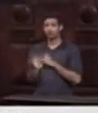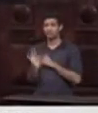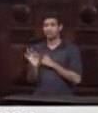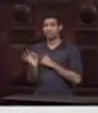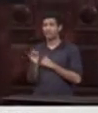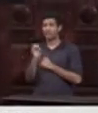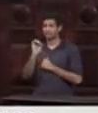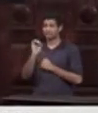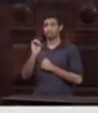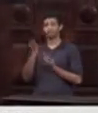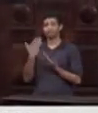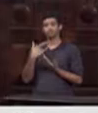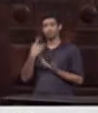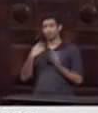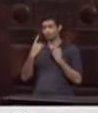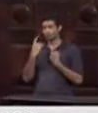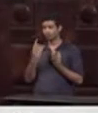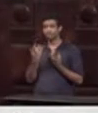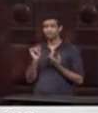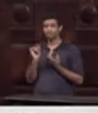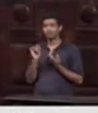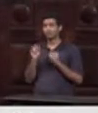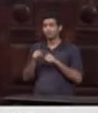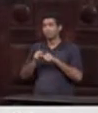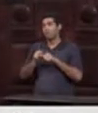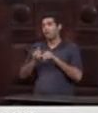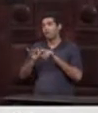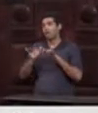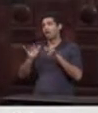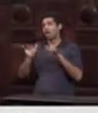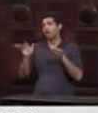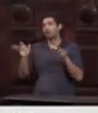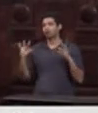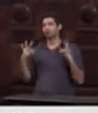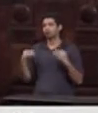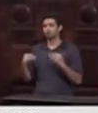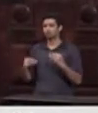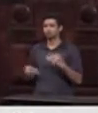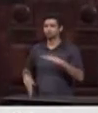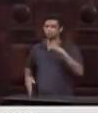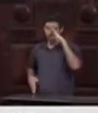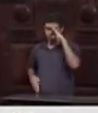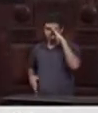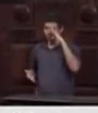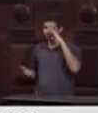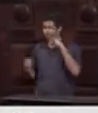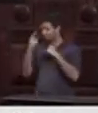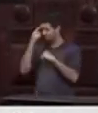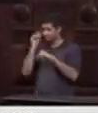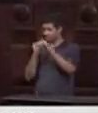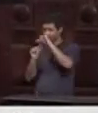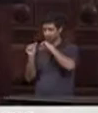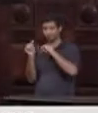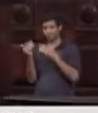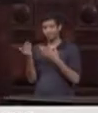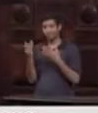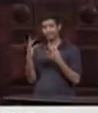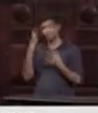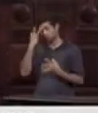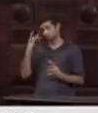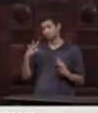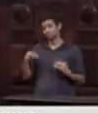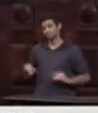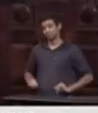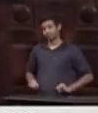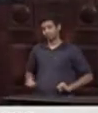ação acabe-se desmoralizando o bom conceito que se tem das Forças Armadas e isso leve ainda mais desesperança